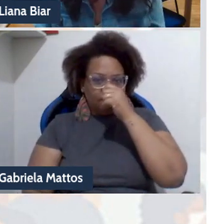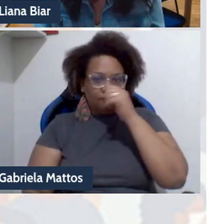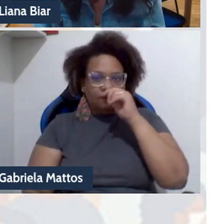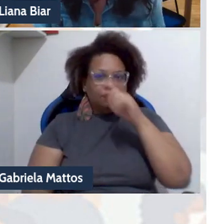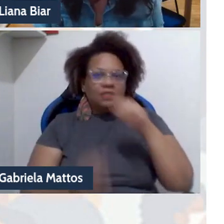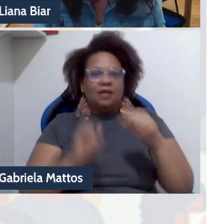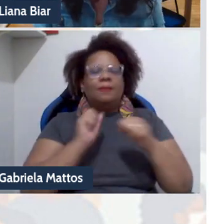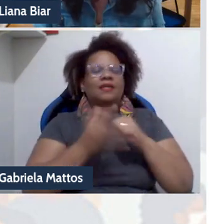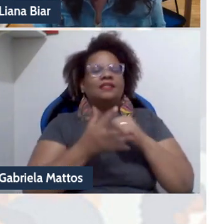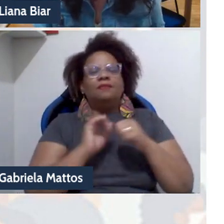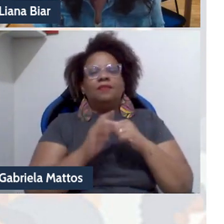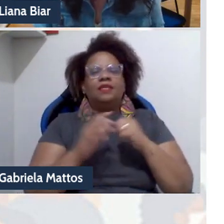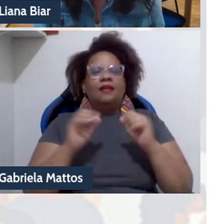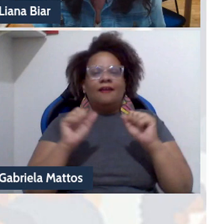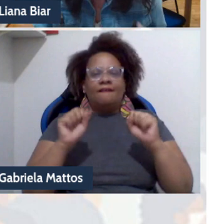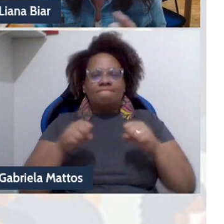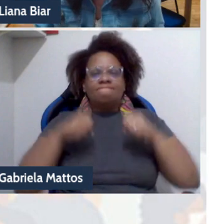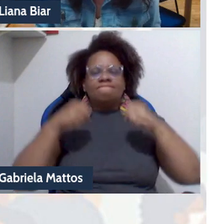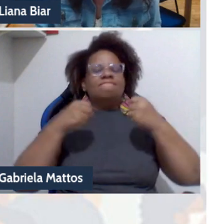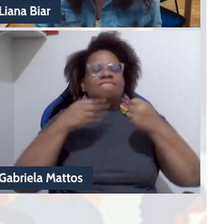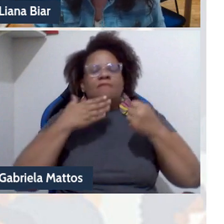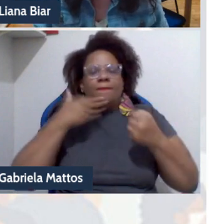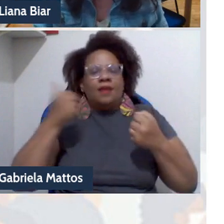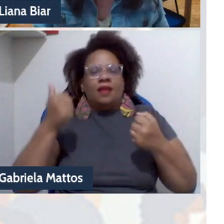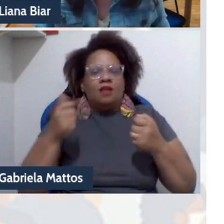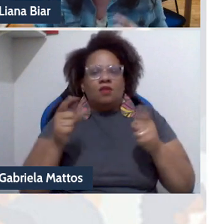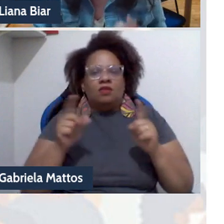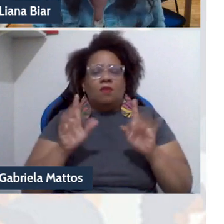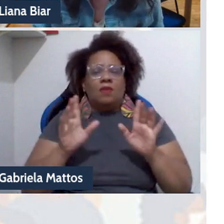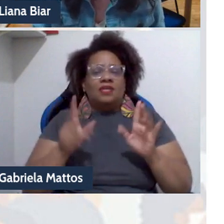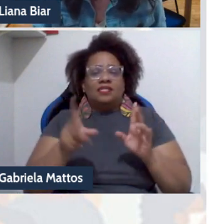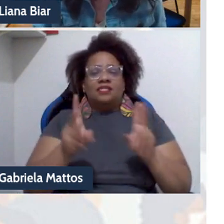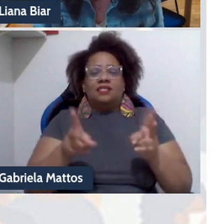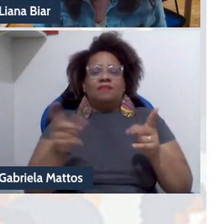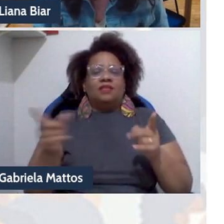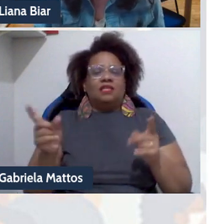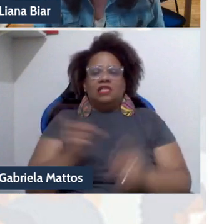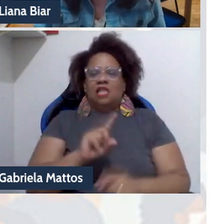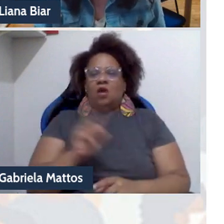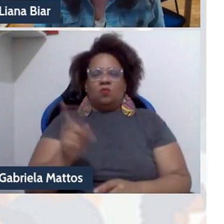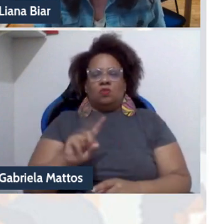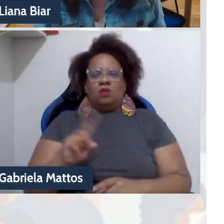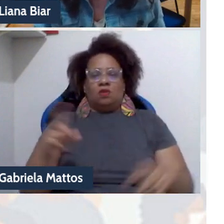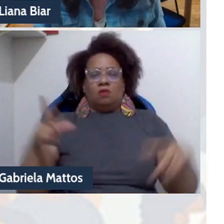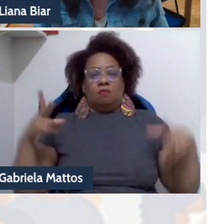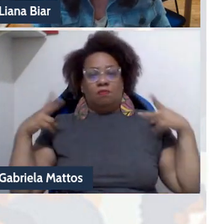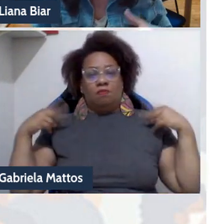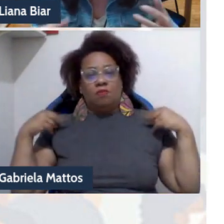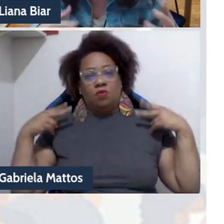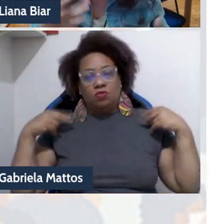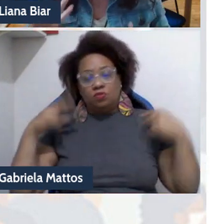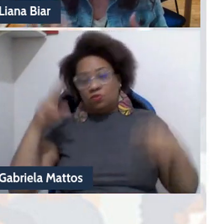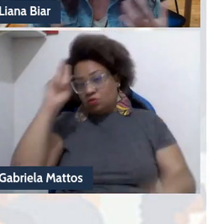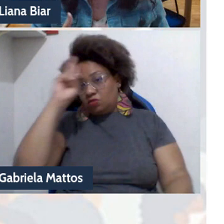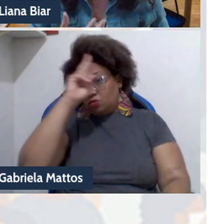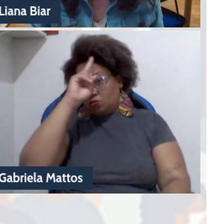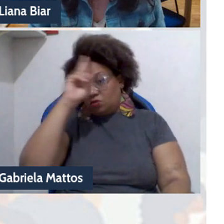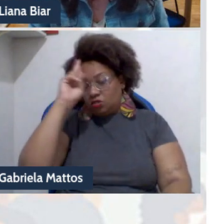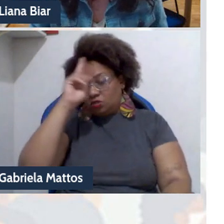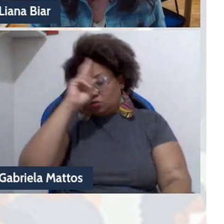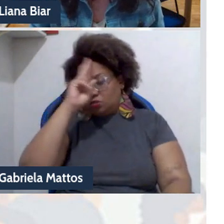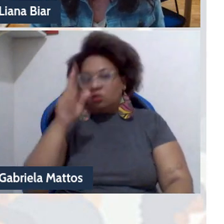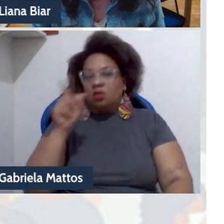da superação, como das outras, mas da negação. A Célia é a motorista de aplicativo, né? Ela vai começar